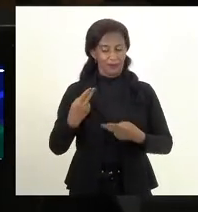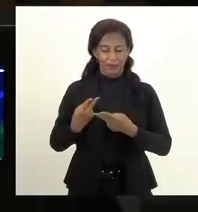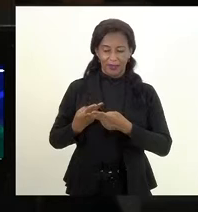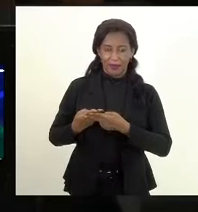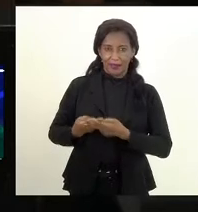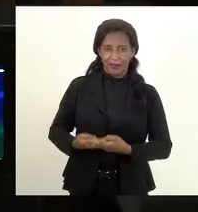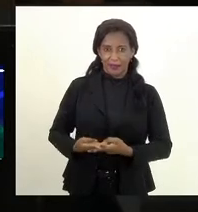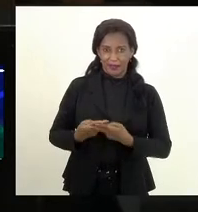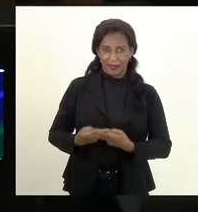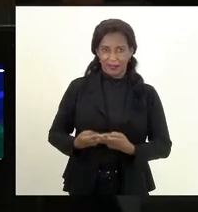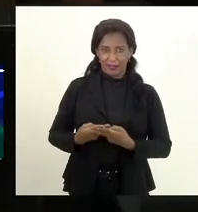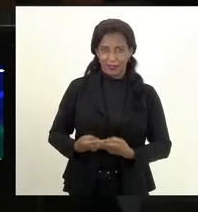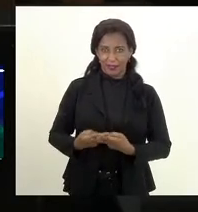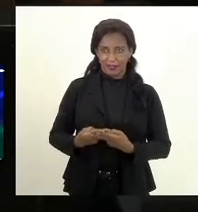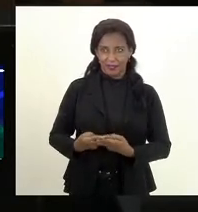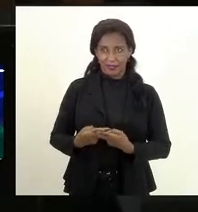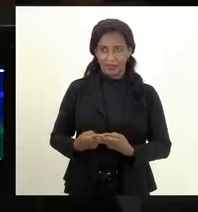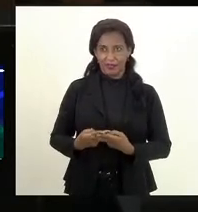resistir